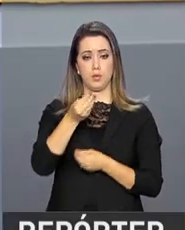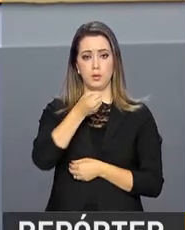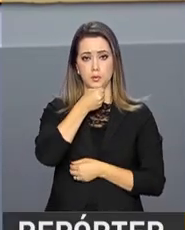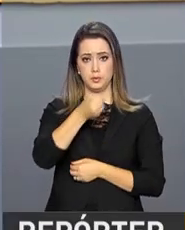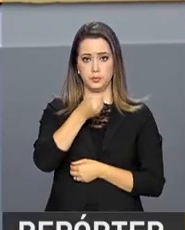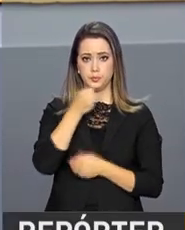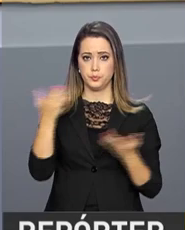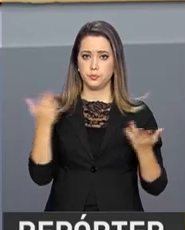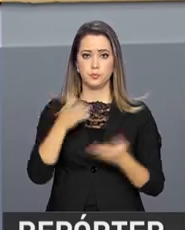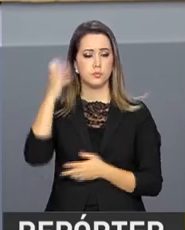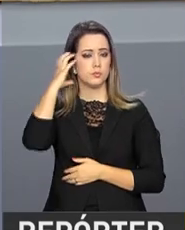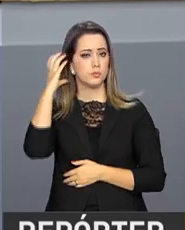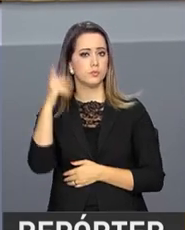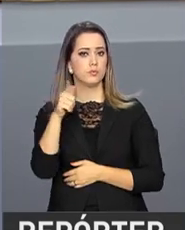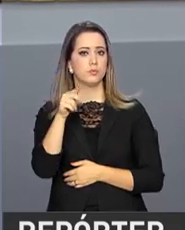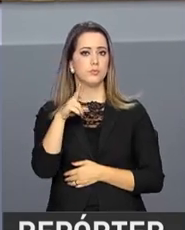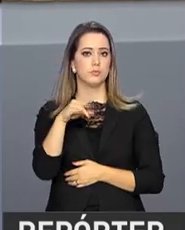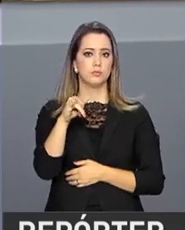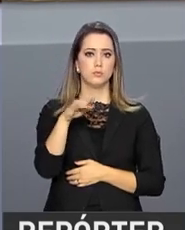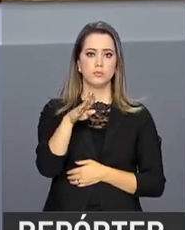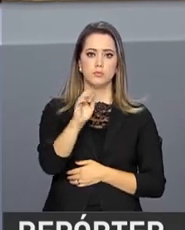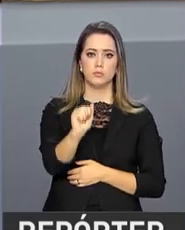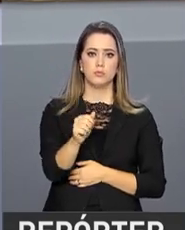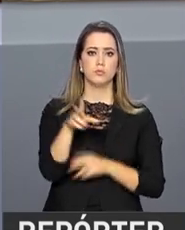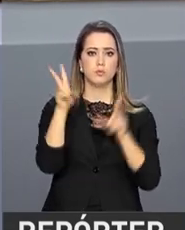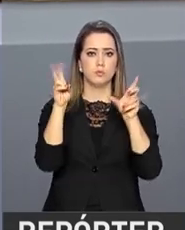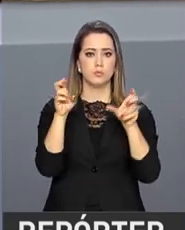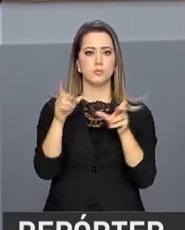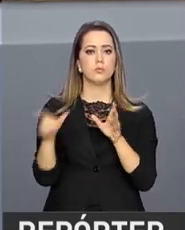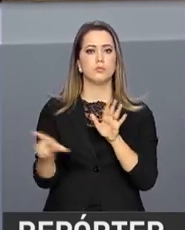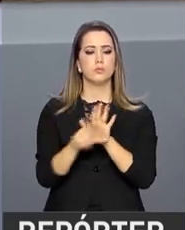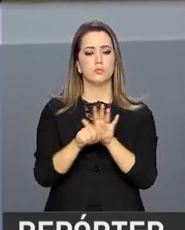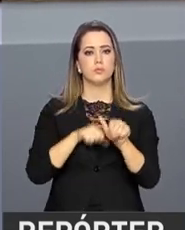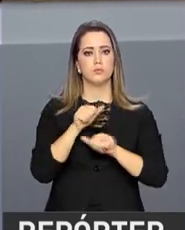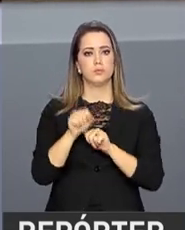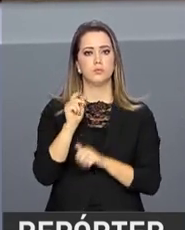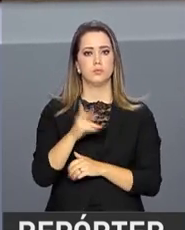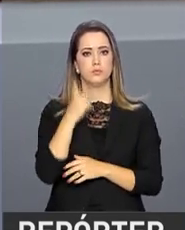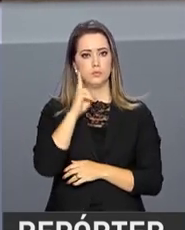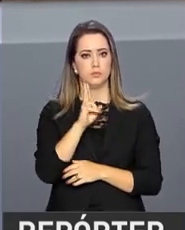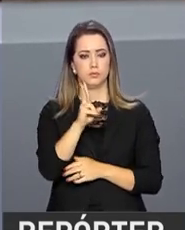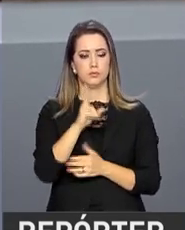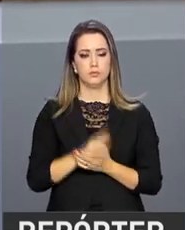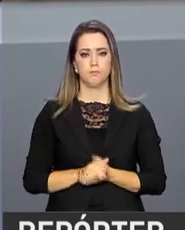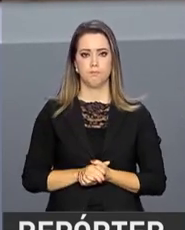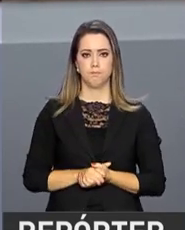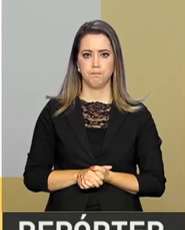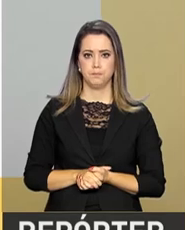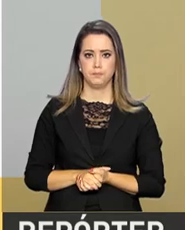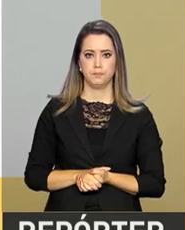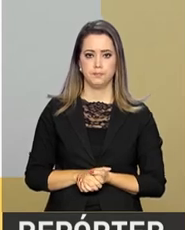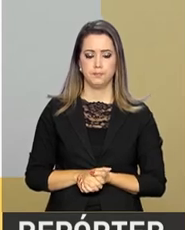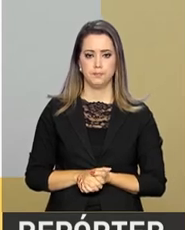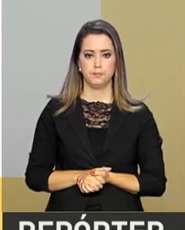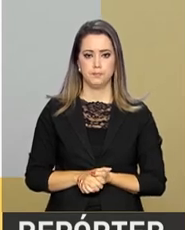entrevista hoje à rádio guaíba um dos assuntos foi a reforma da previdência vamos acompanhar o trecho